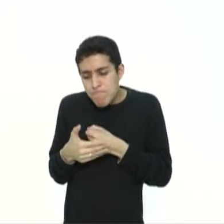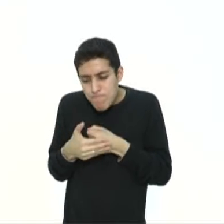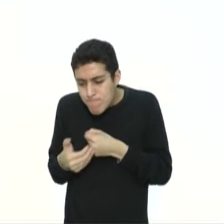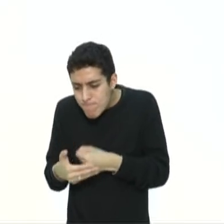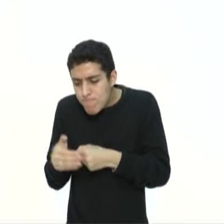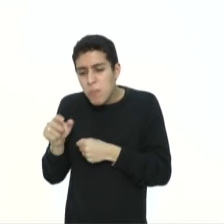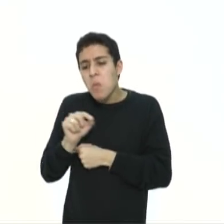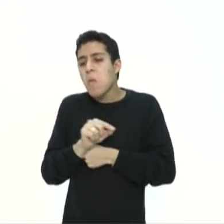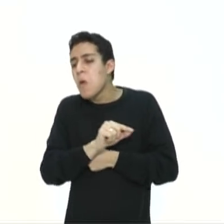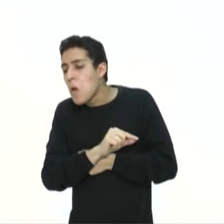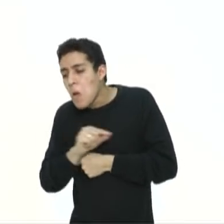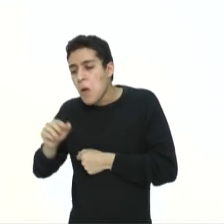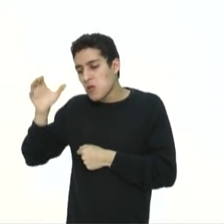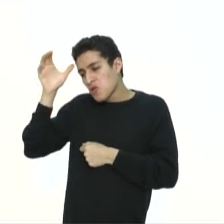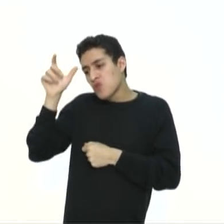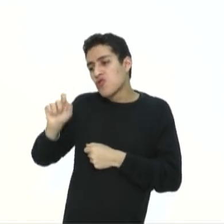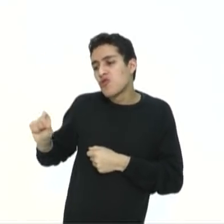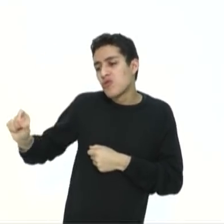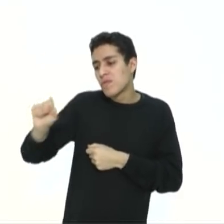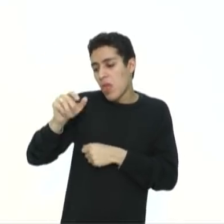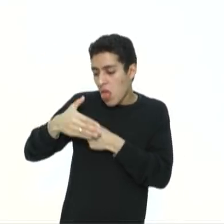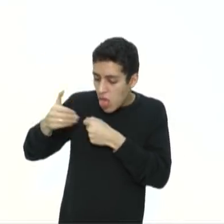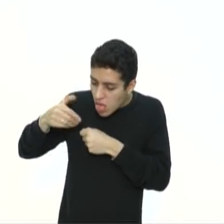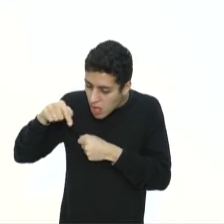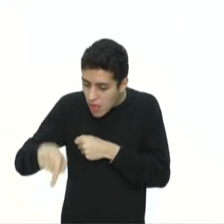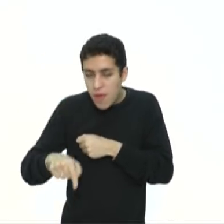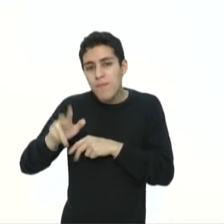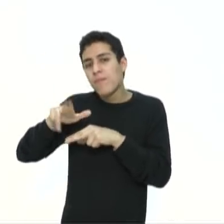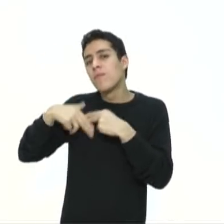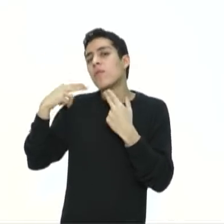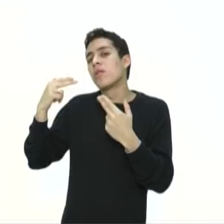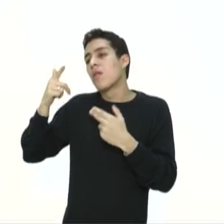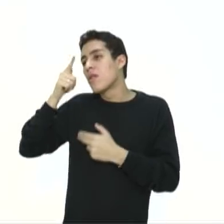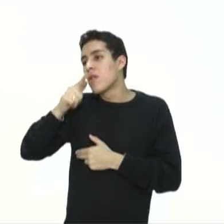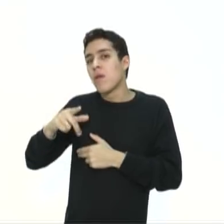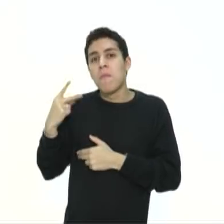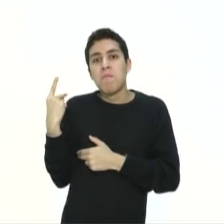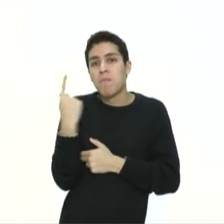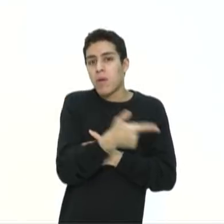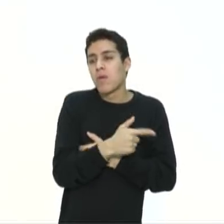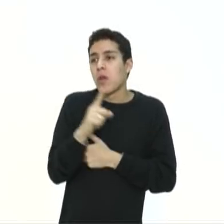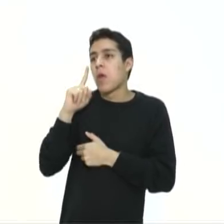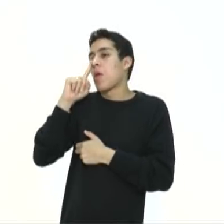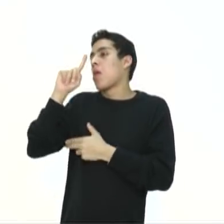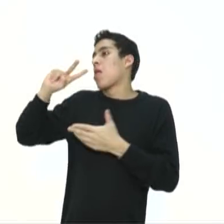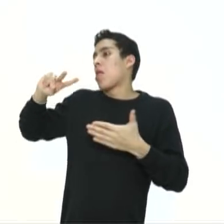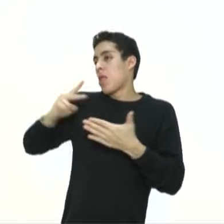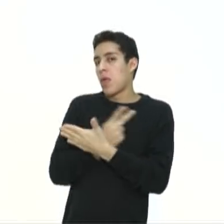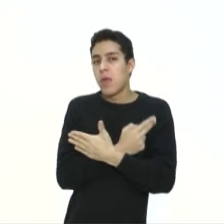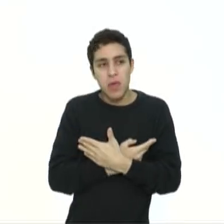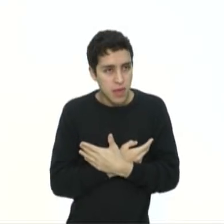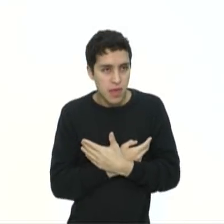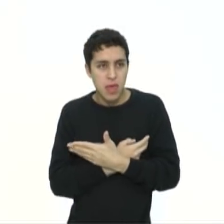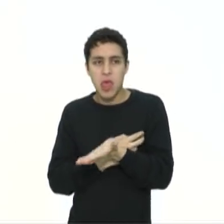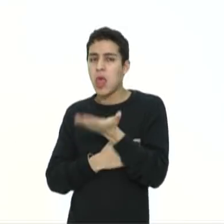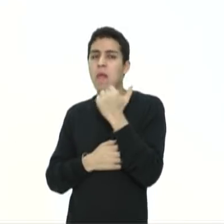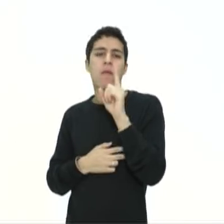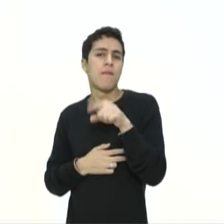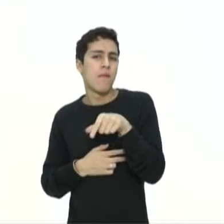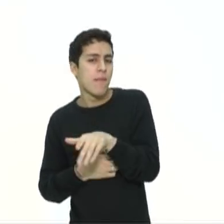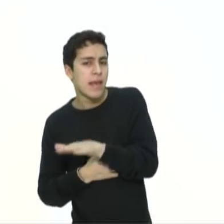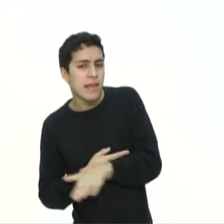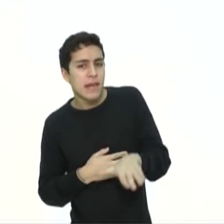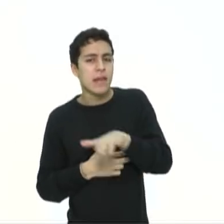suas titias. Foi assim que escapou de uma tragédia. Não vou comer, essa criança